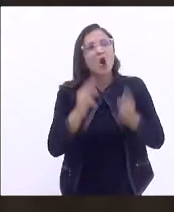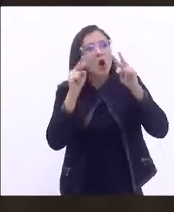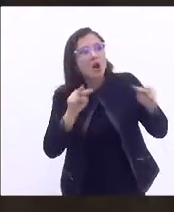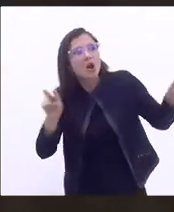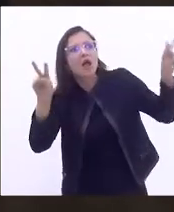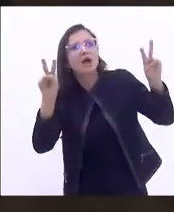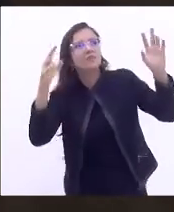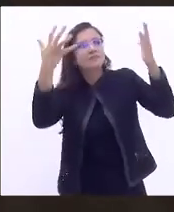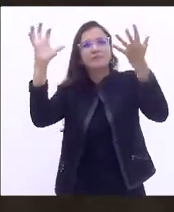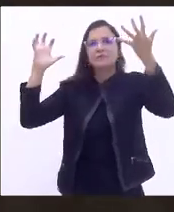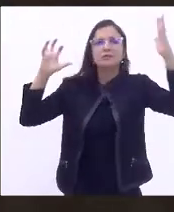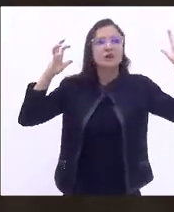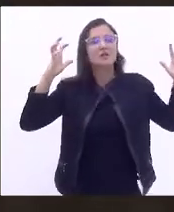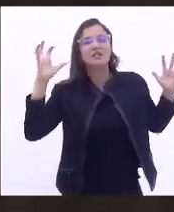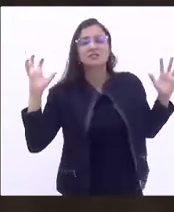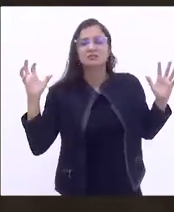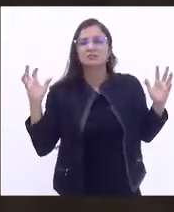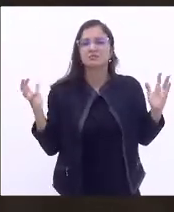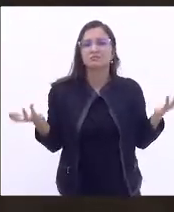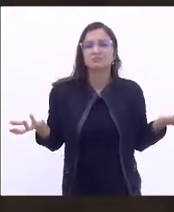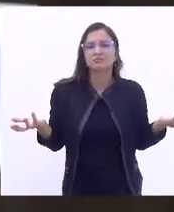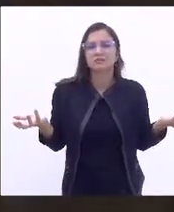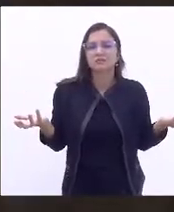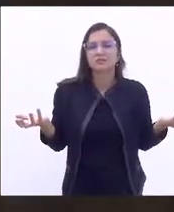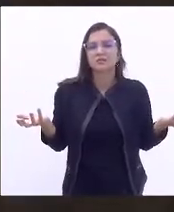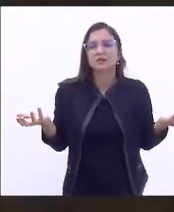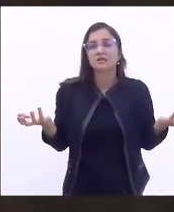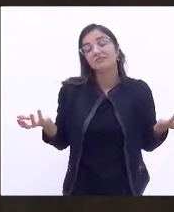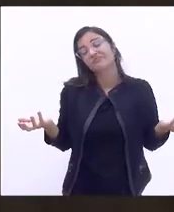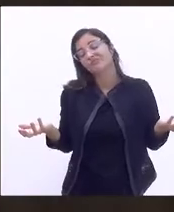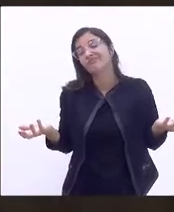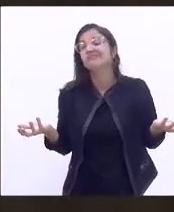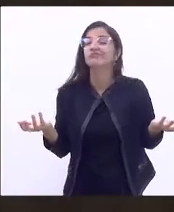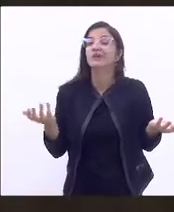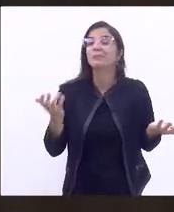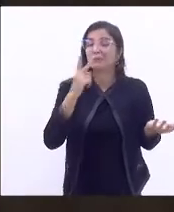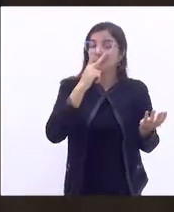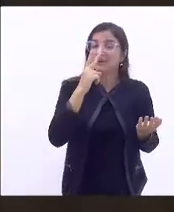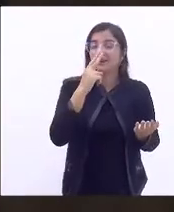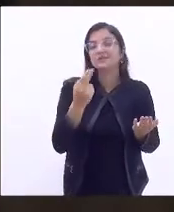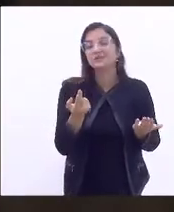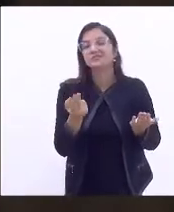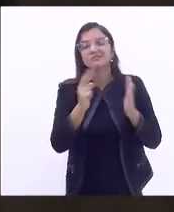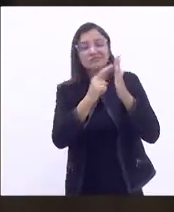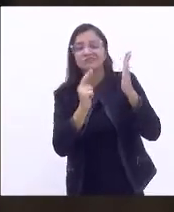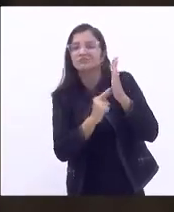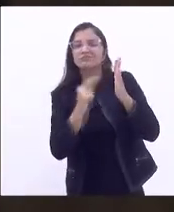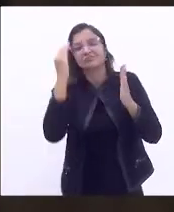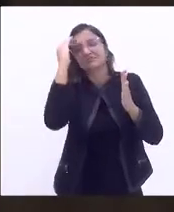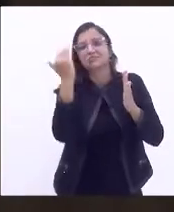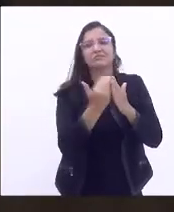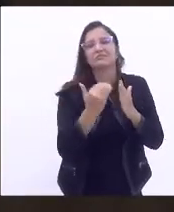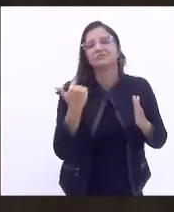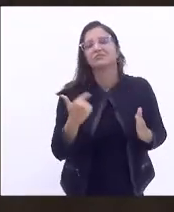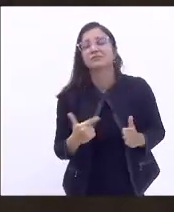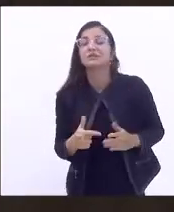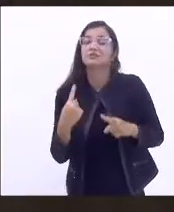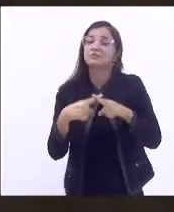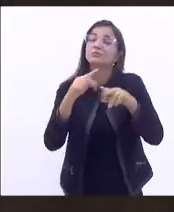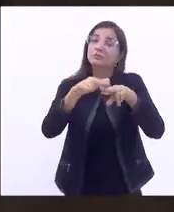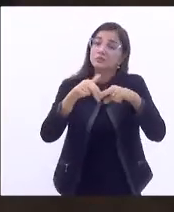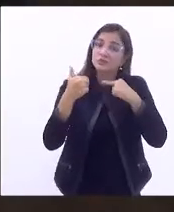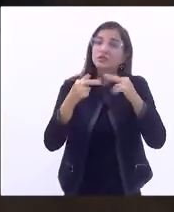como potência. E, nesse sentido, senhor presidente, por isso apresentamos essas emendas, porque